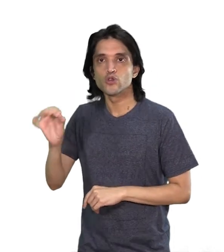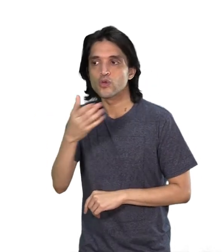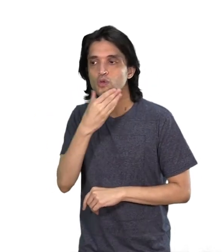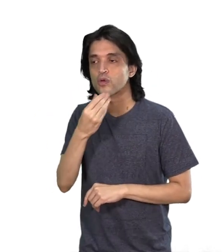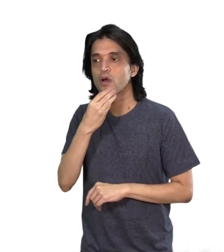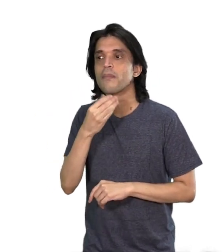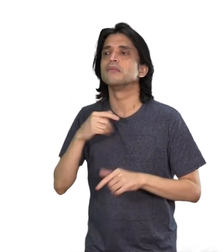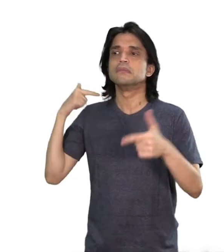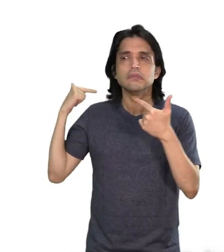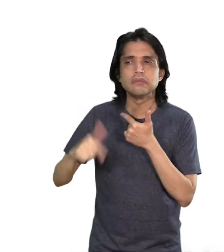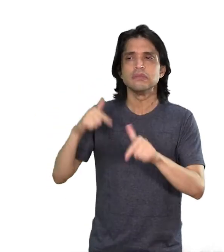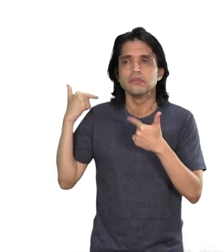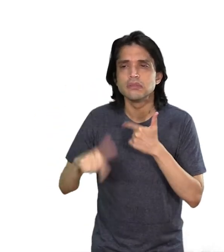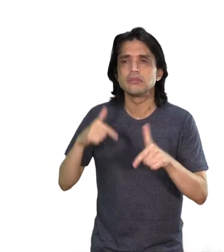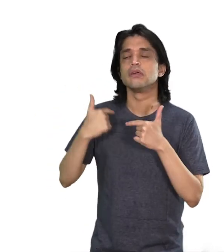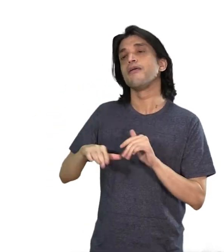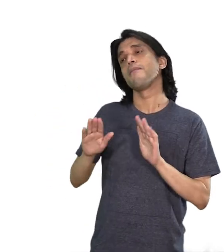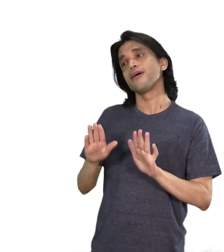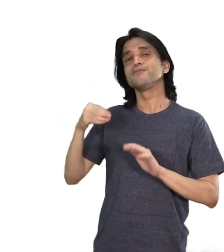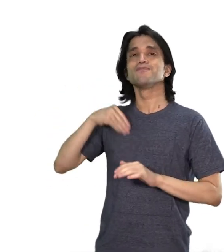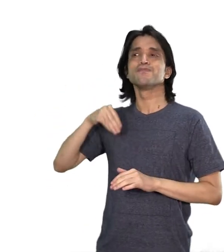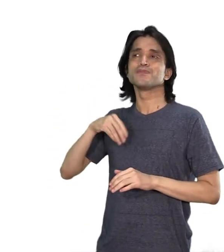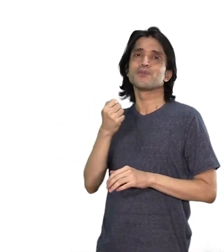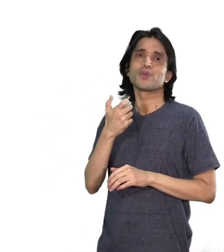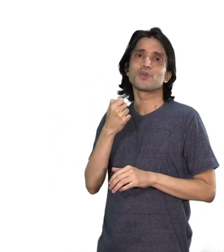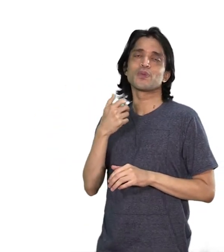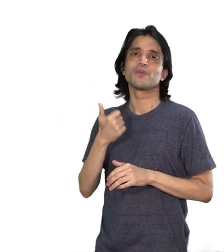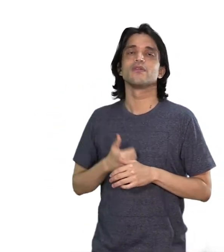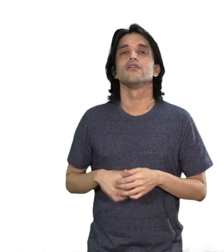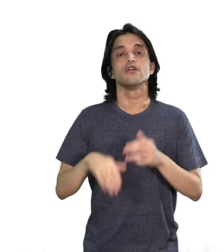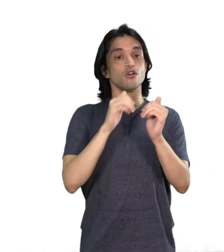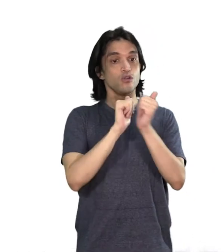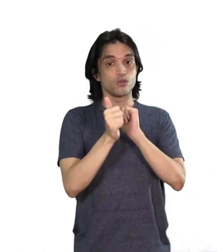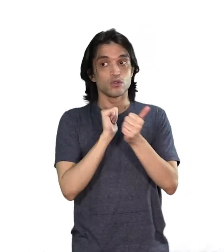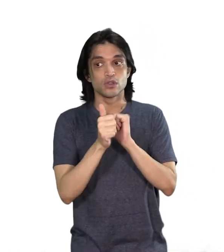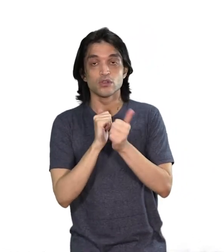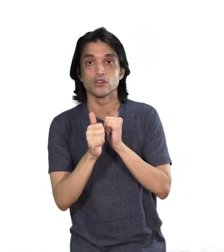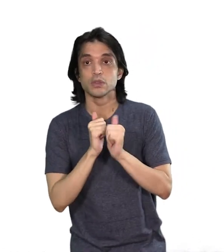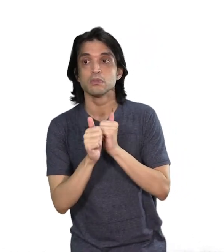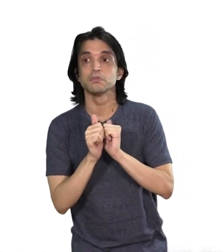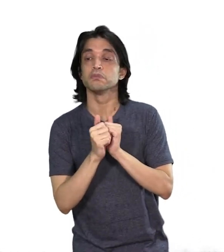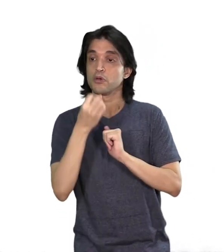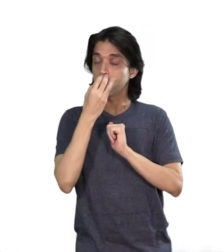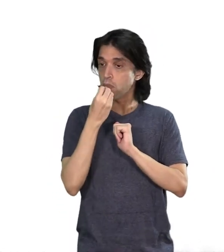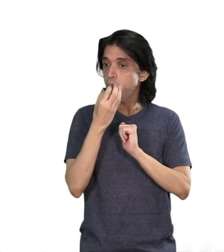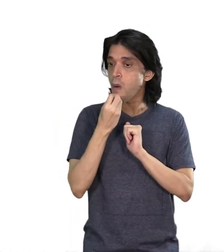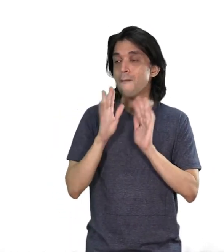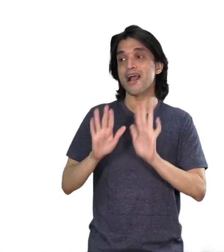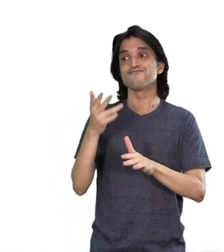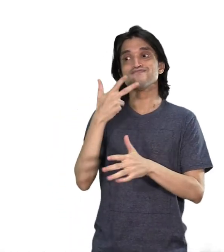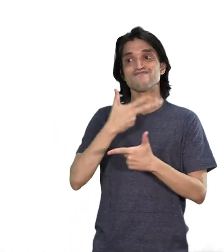pouco. O time jogou bem, entretanto, não conseguiu a vitória. Principais